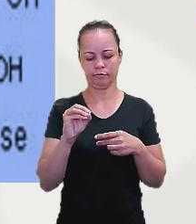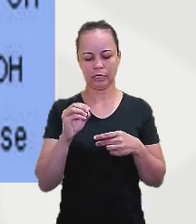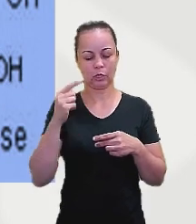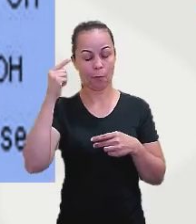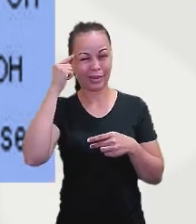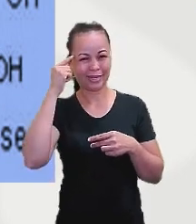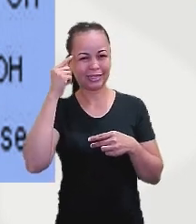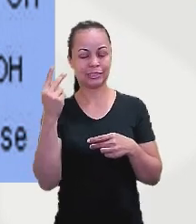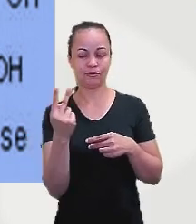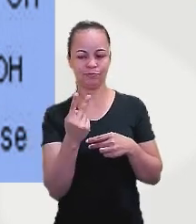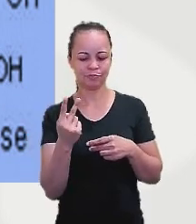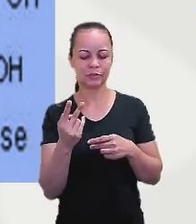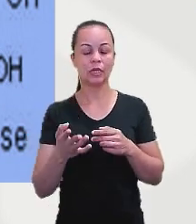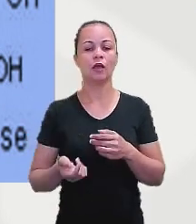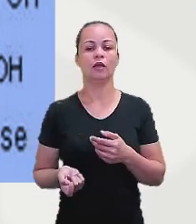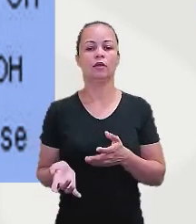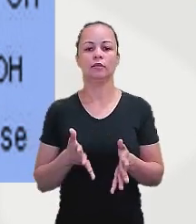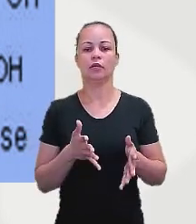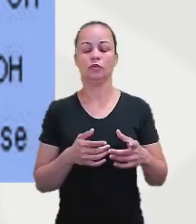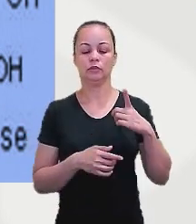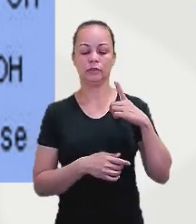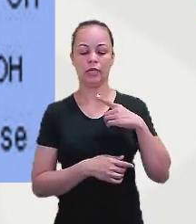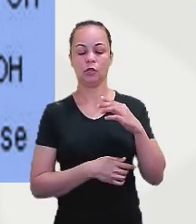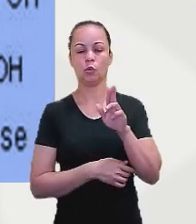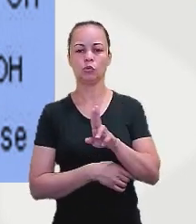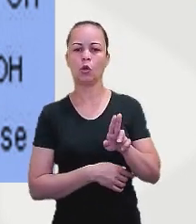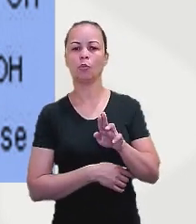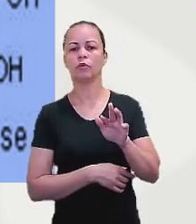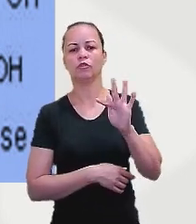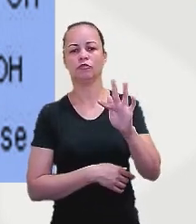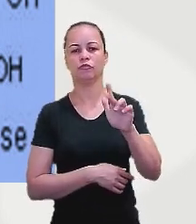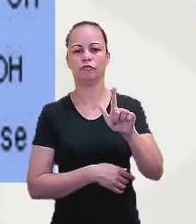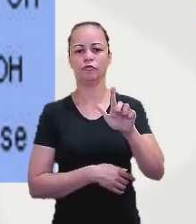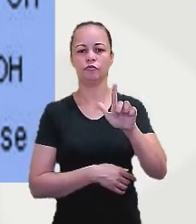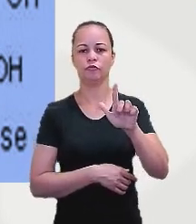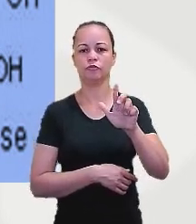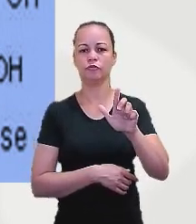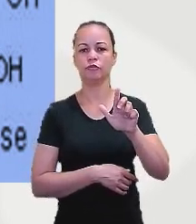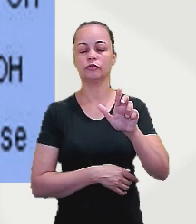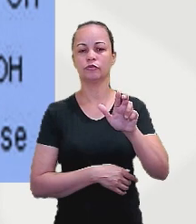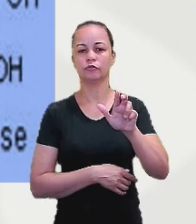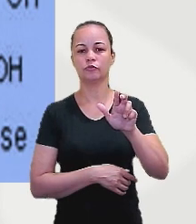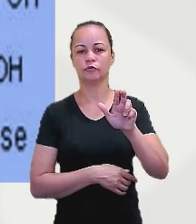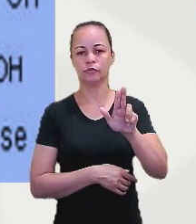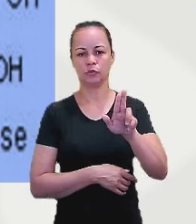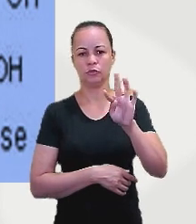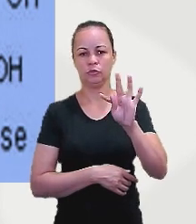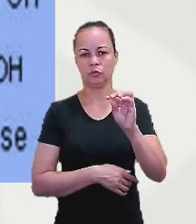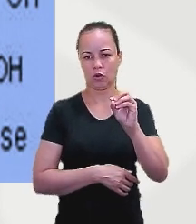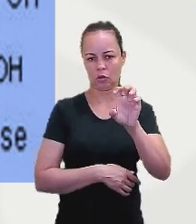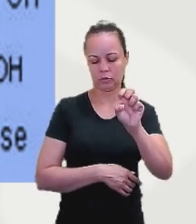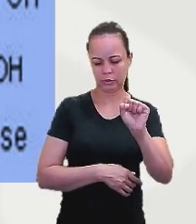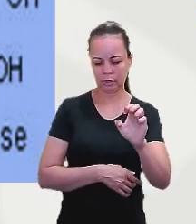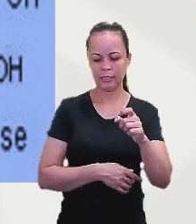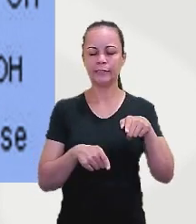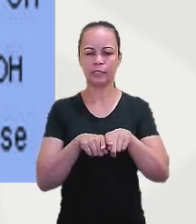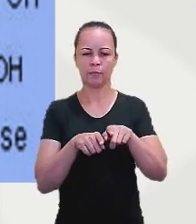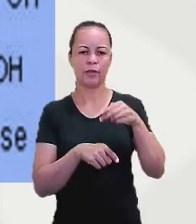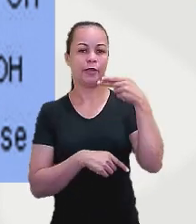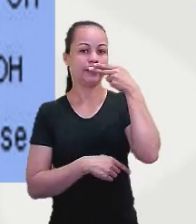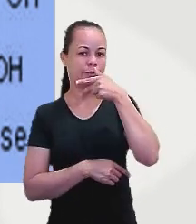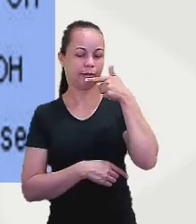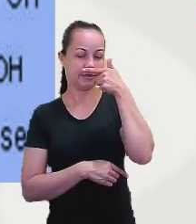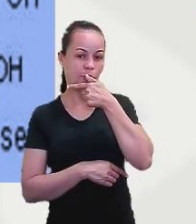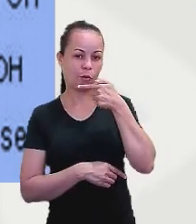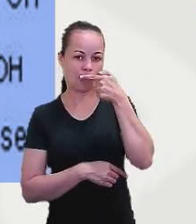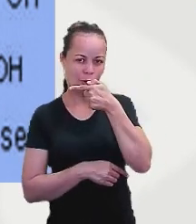hexoses. E aí a gente tem a frutose, o próprio nome é bem sugestivo, né? Você vai encontrar, né, nas frutas, também a glicose, que não se preocupe, que também